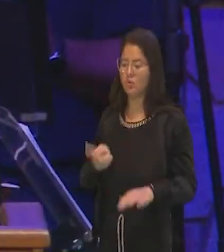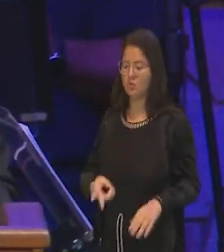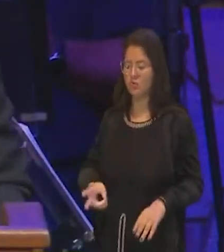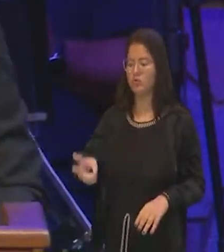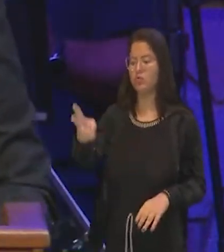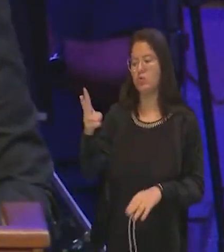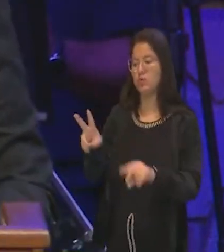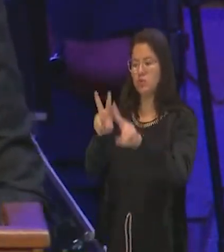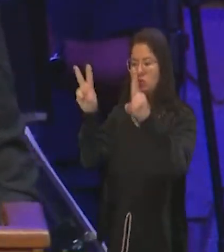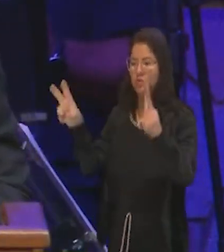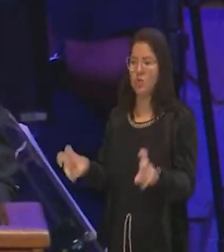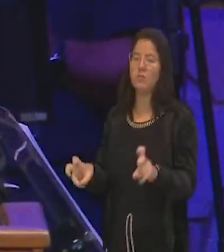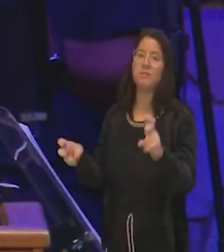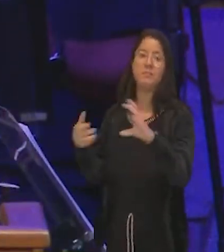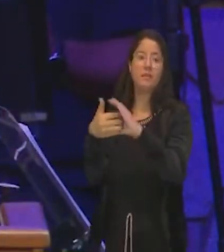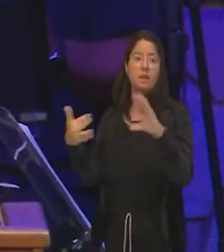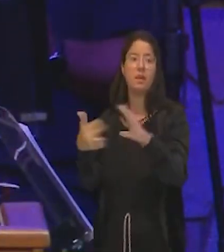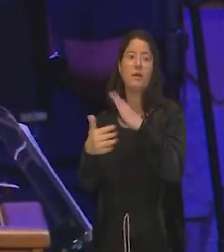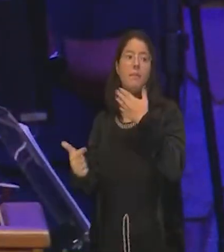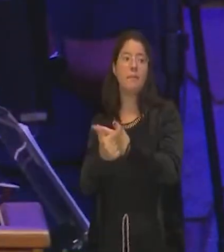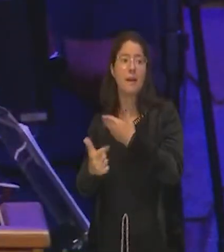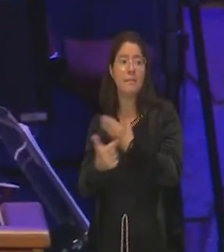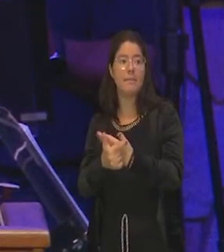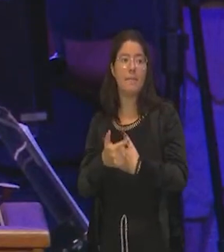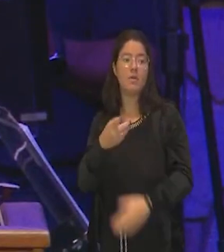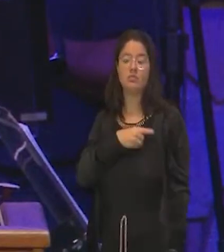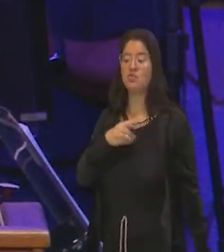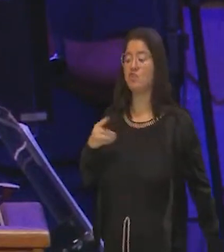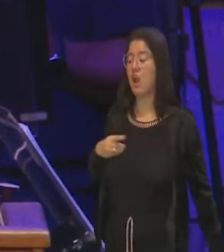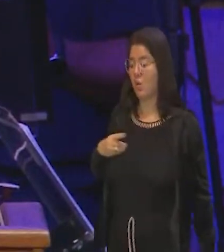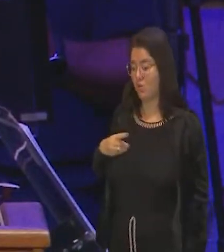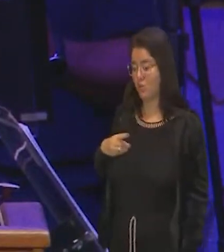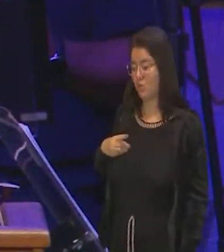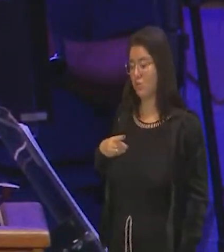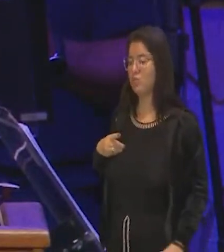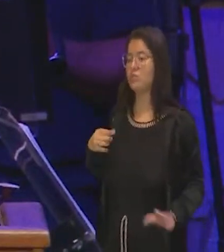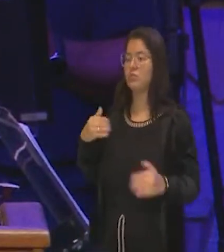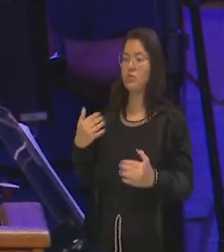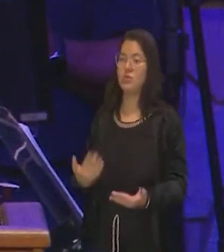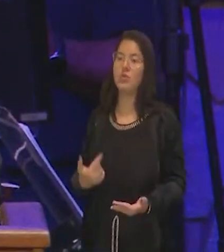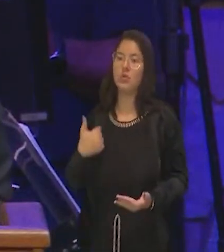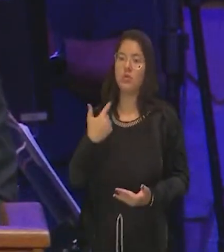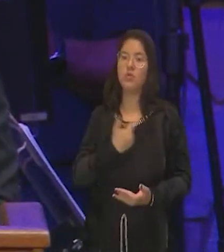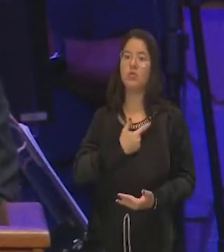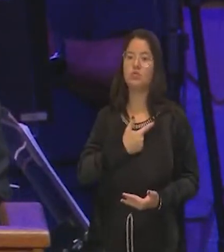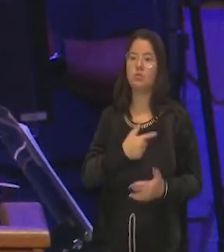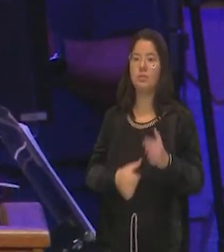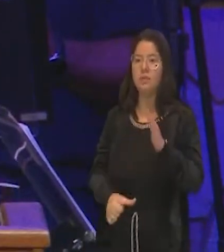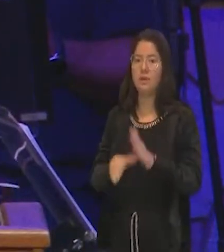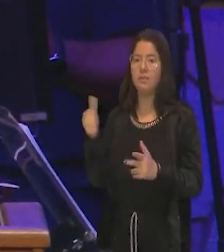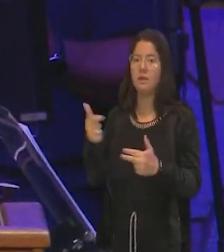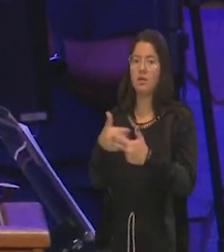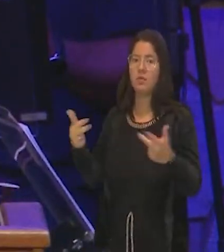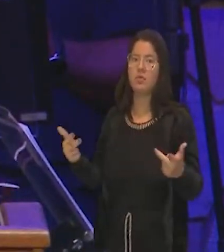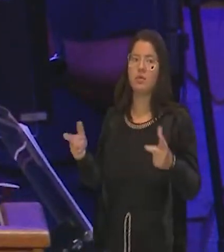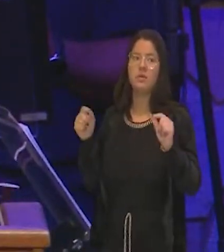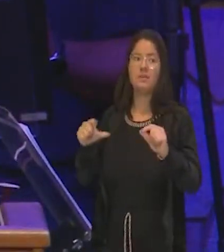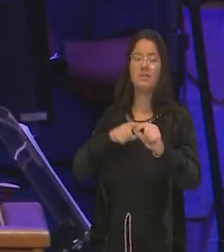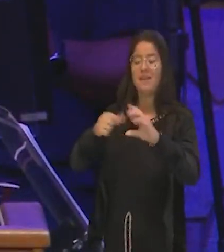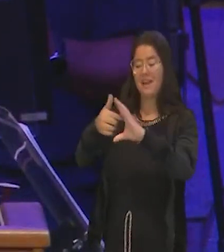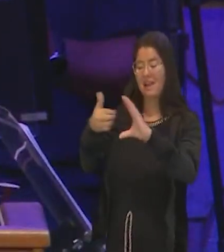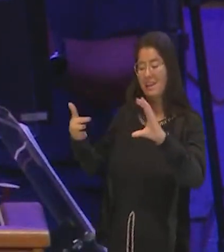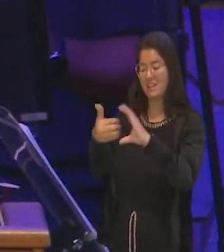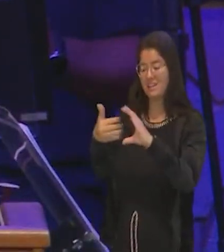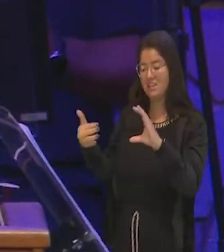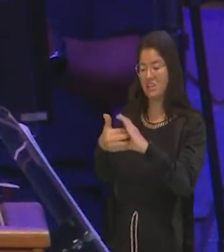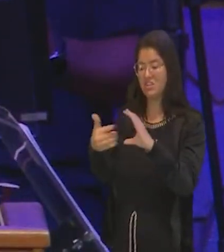falando a respeito das funções e qualificações dos diáconos. E o nosso bloco primeiro, trazendo-nos as qualificações